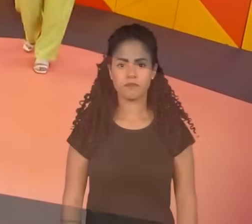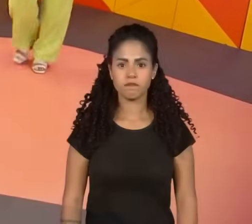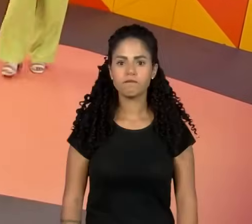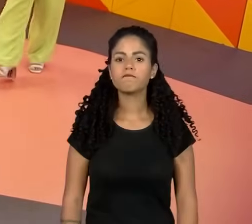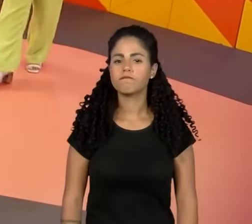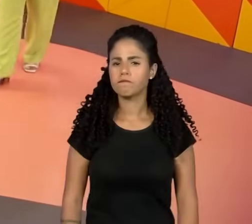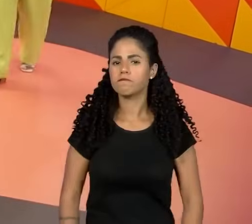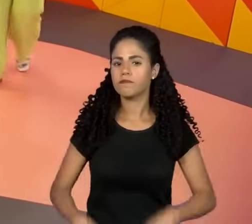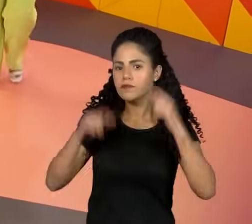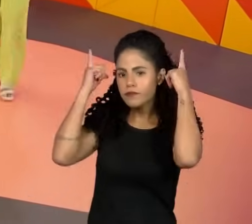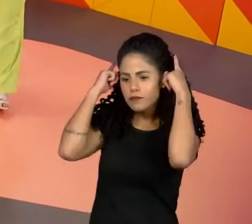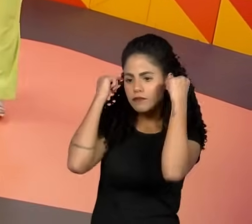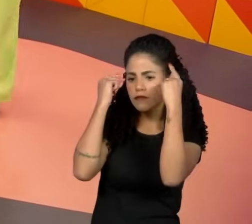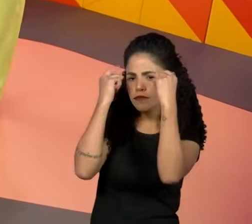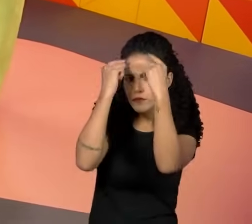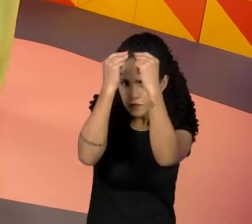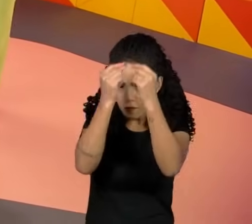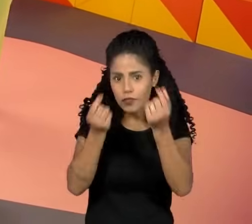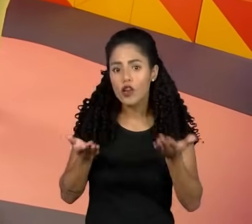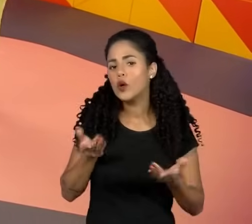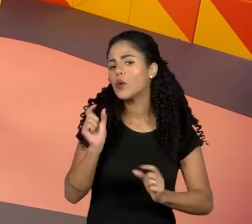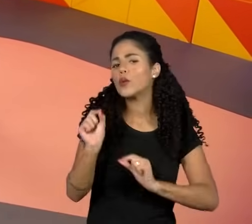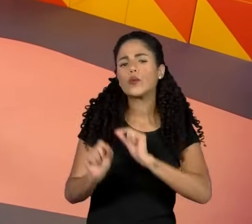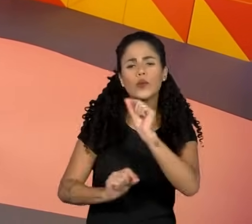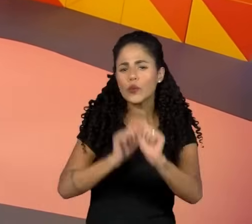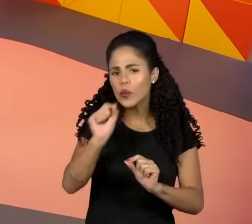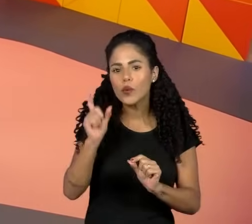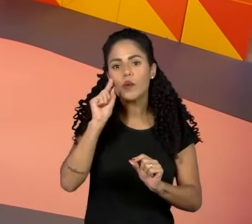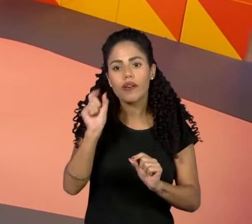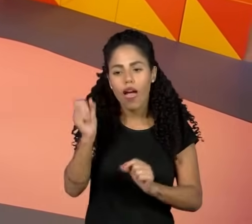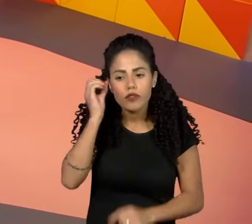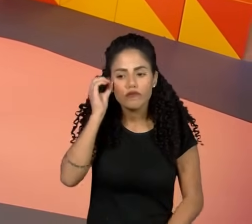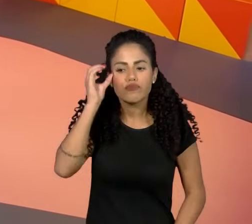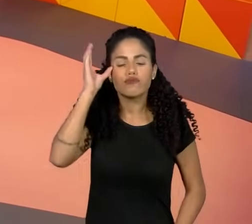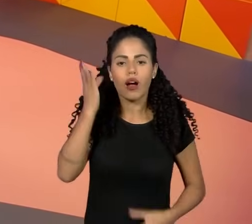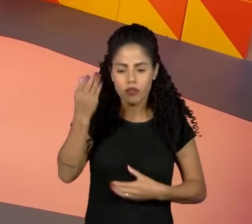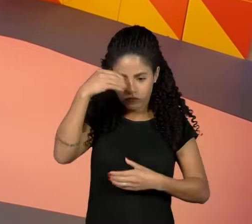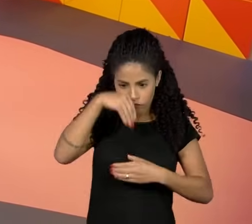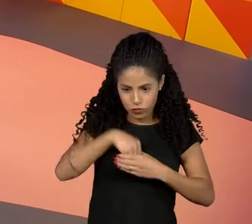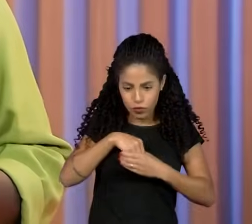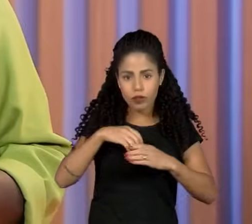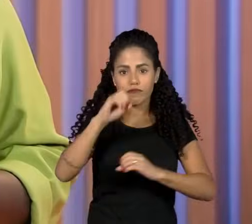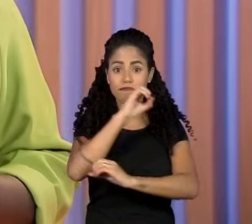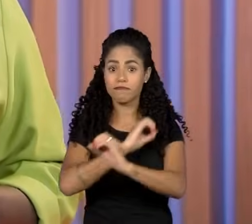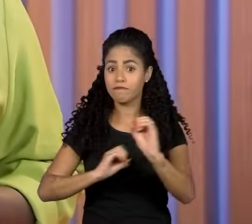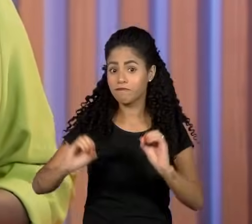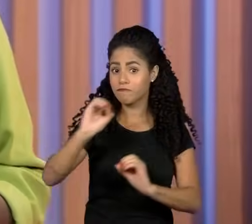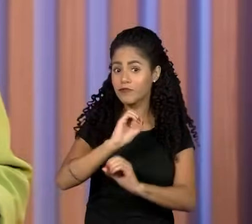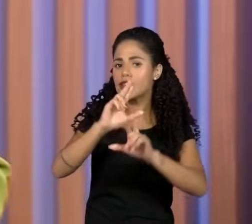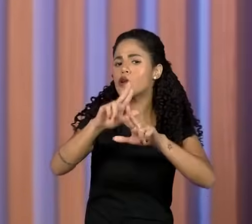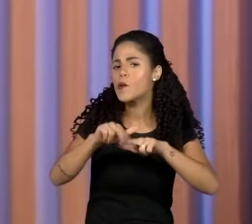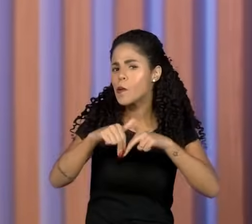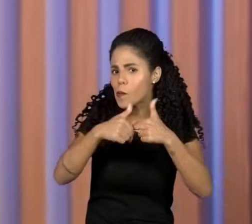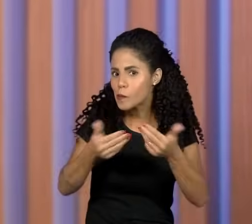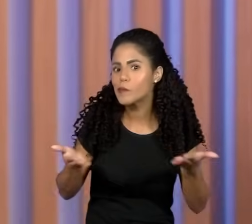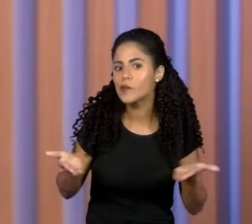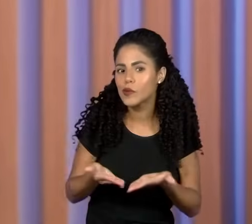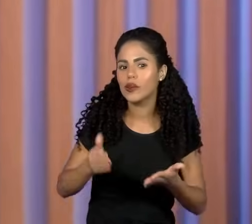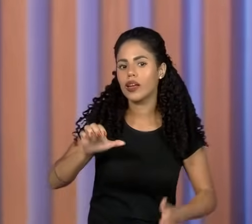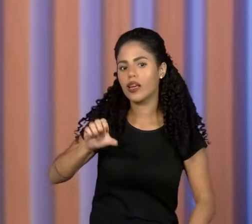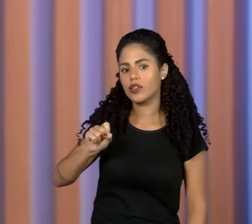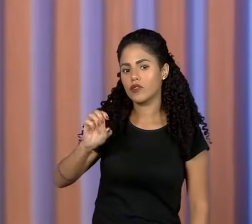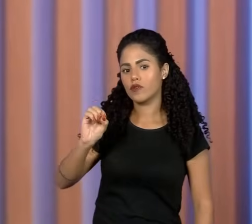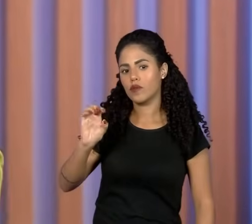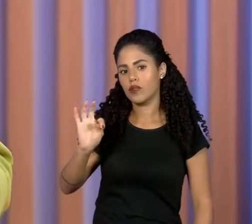De origem grega, a palavra exo significa o que é interno, de dentro. Por isso, o termo esoterismo